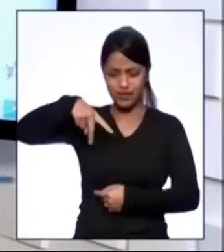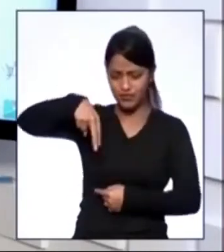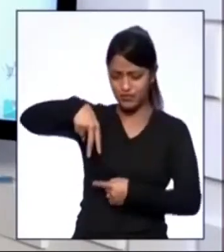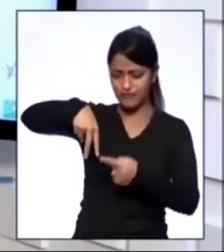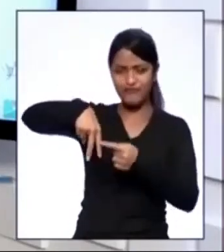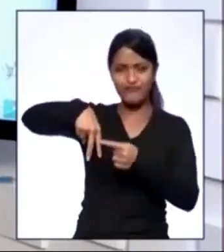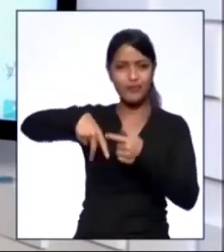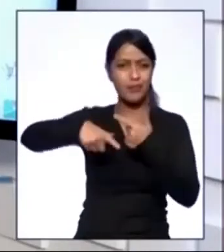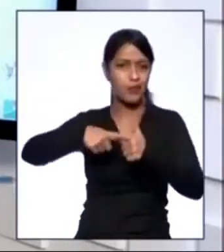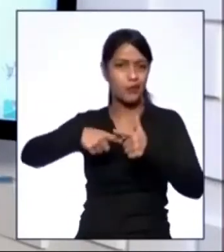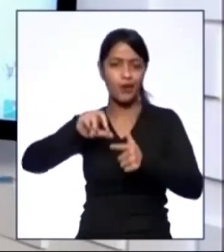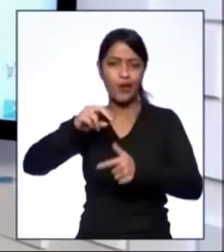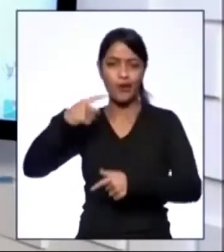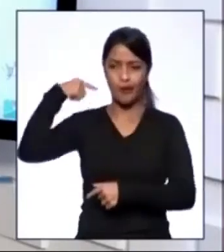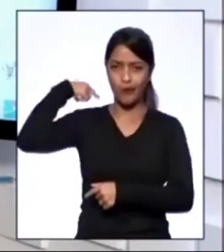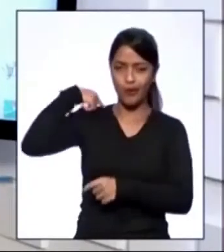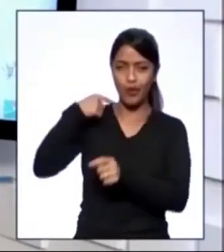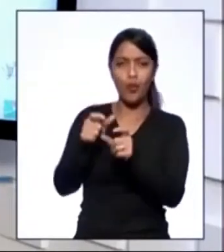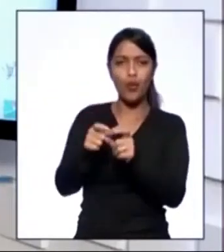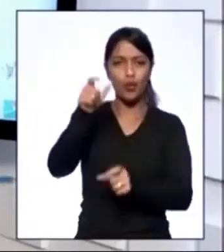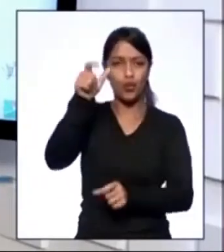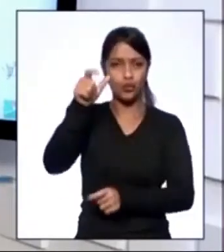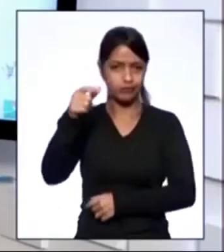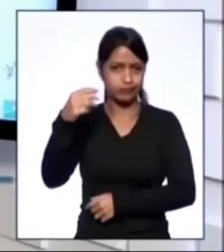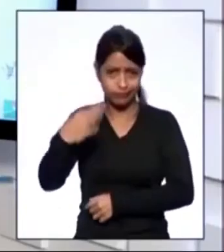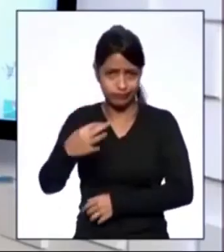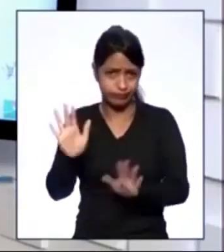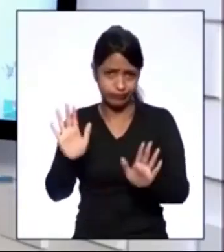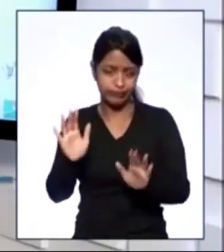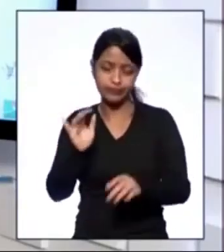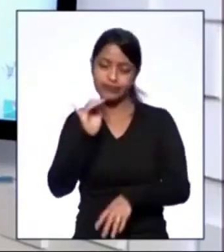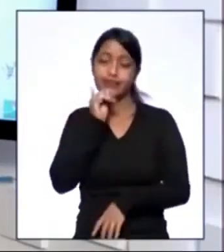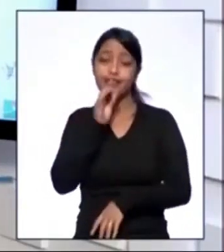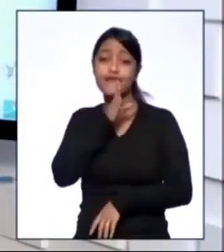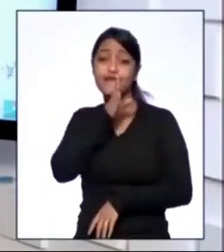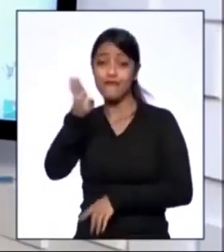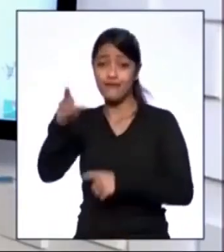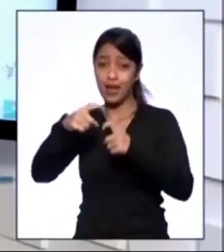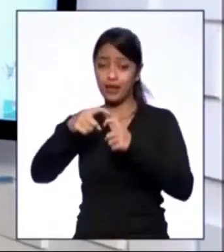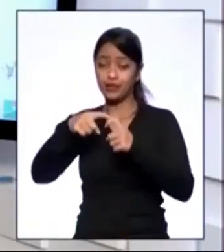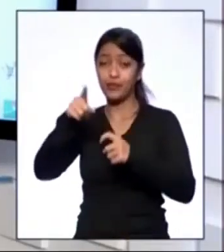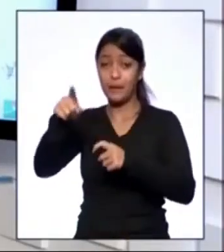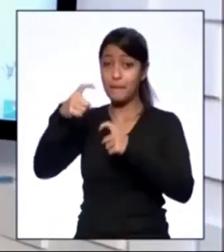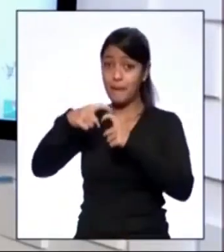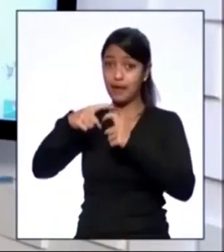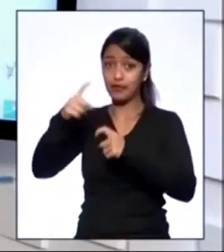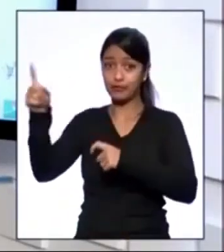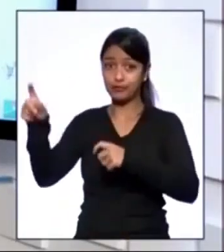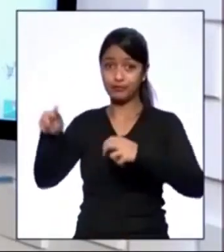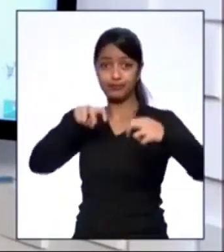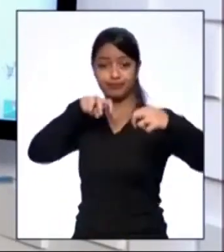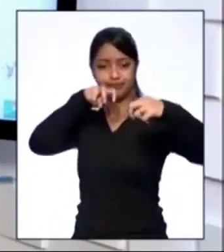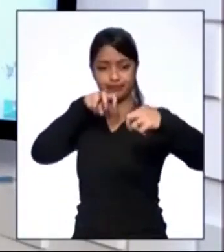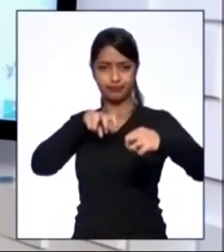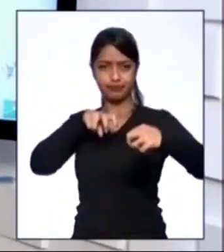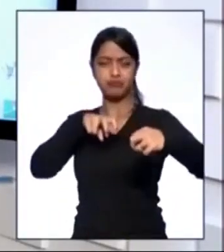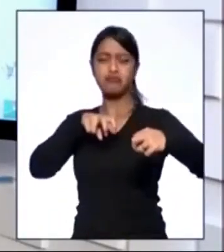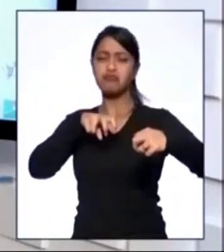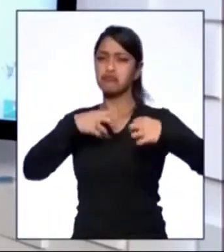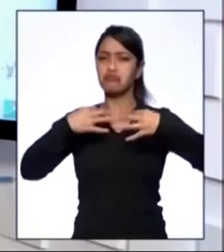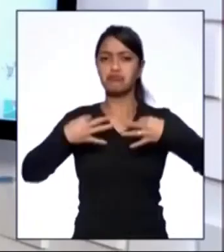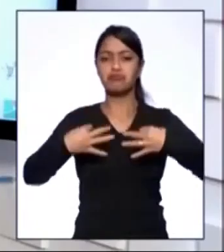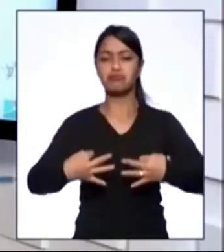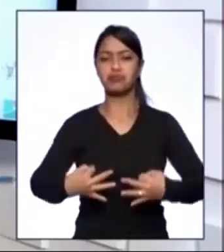na coluna, sei lá, arranja aí uma dor. Você foi ao médico. O sujeito senta lá na sua frente, muito bem